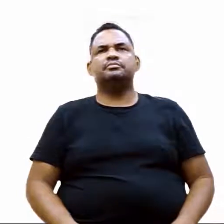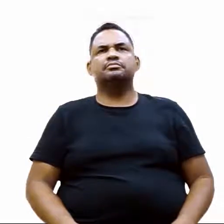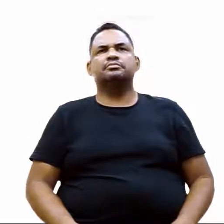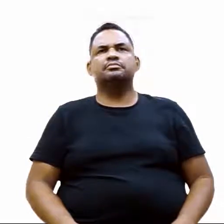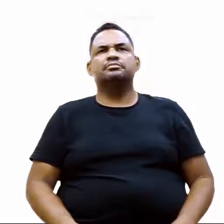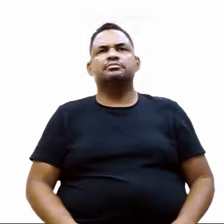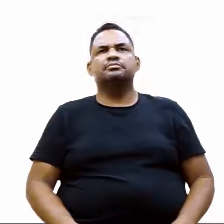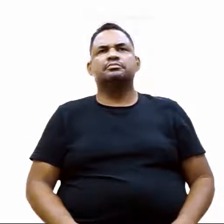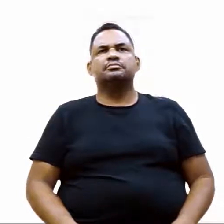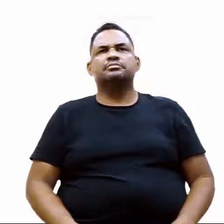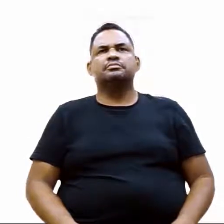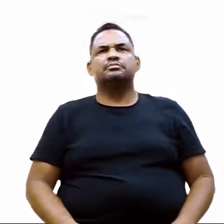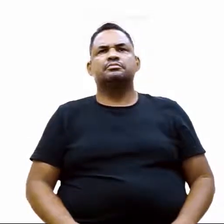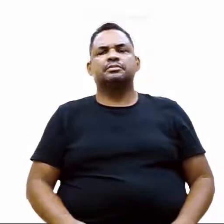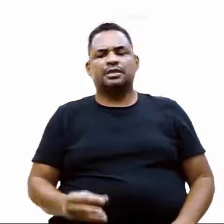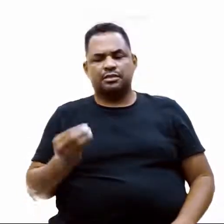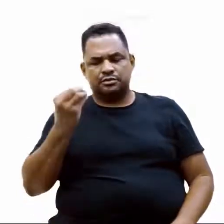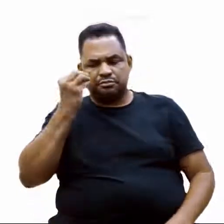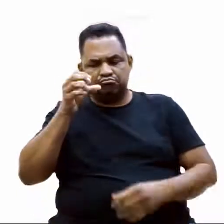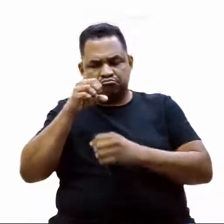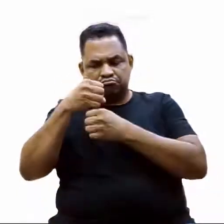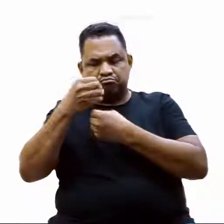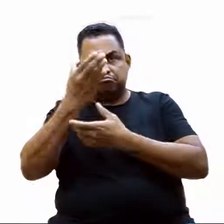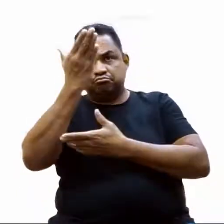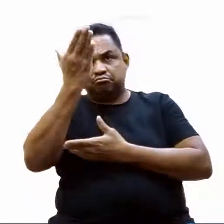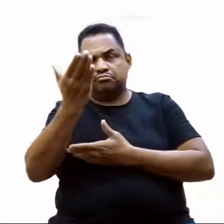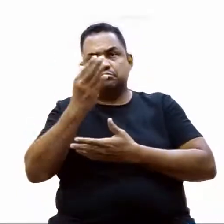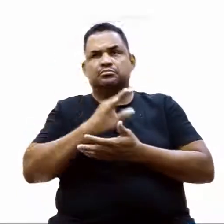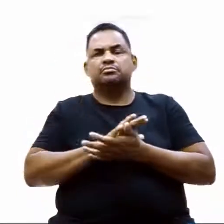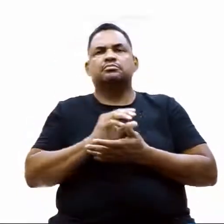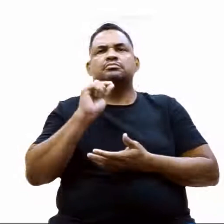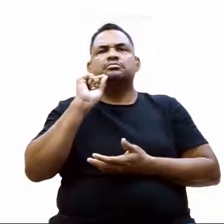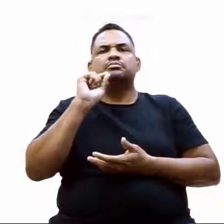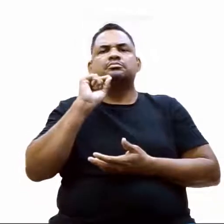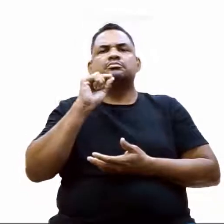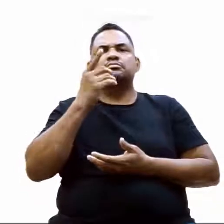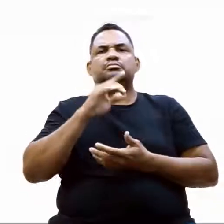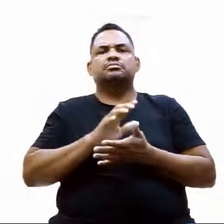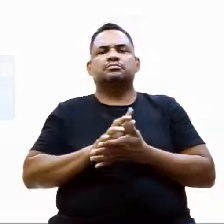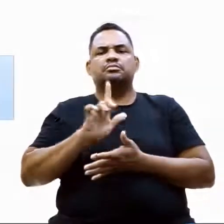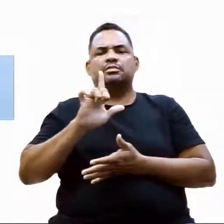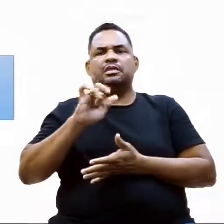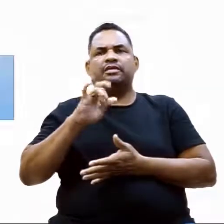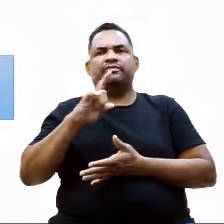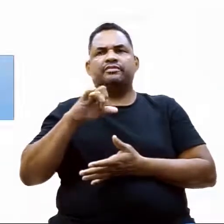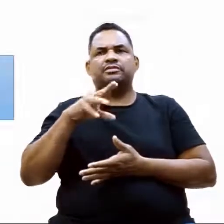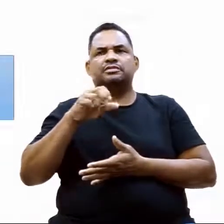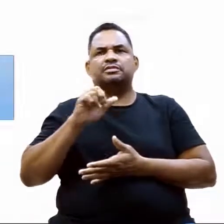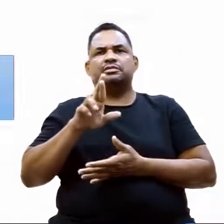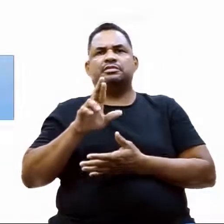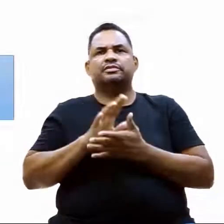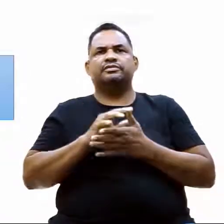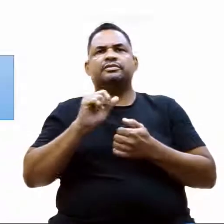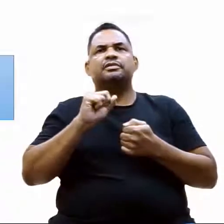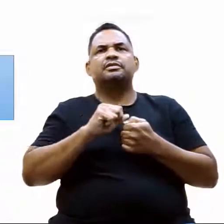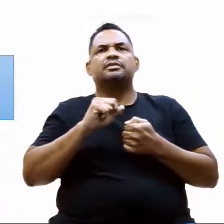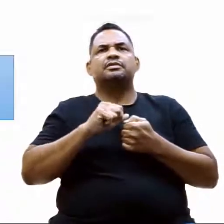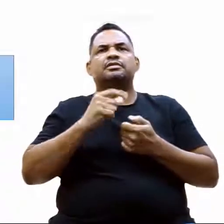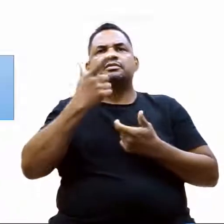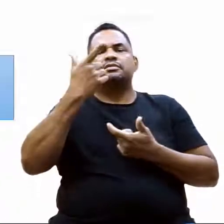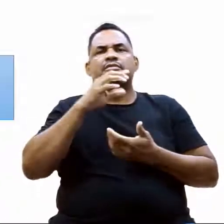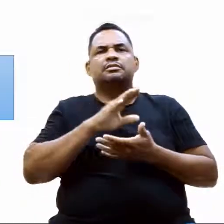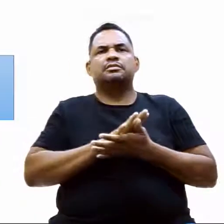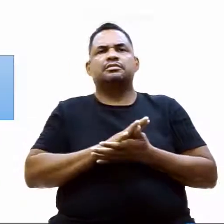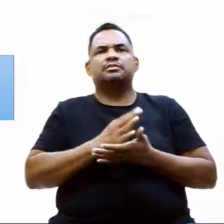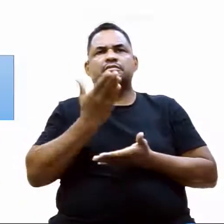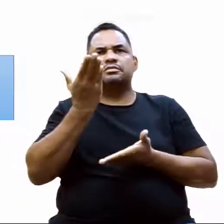No experimento, foi exatamente o que Lavoisier confirmou. Ele viu, colocou